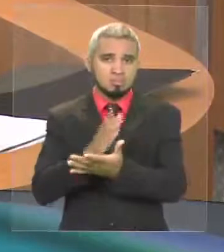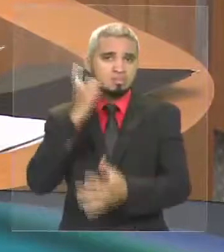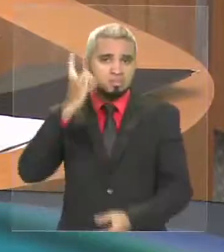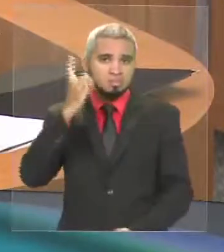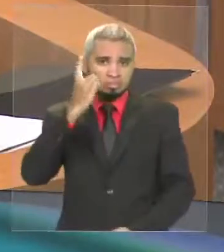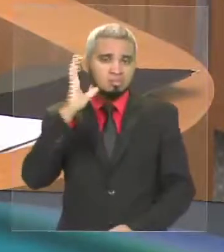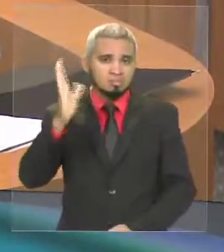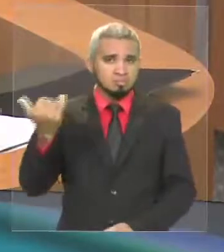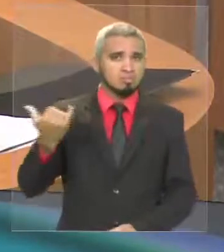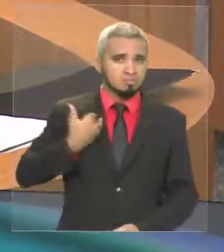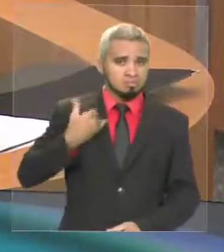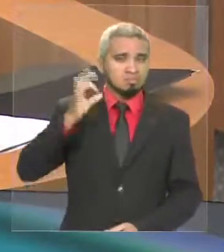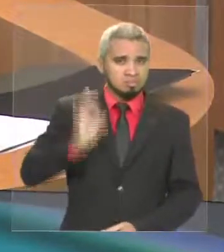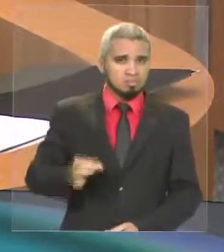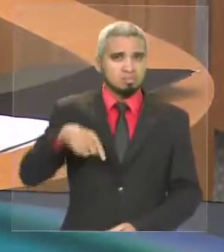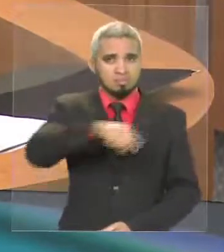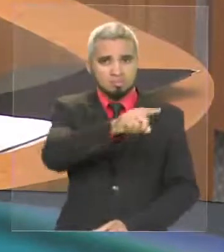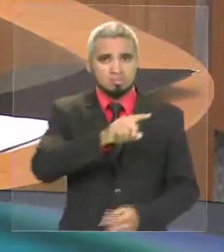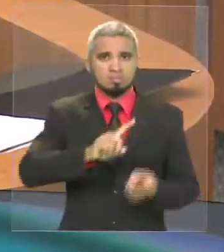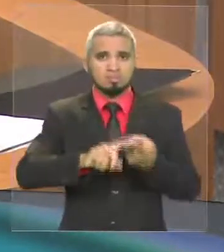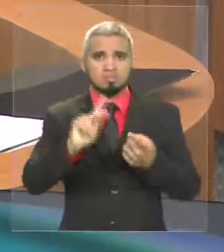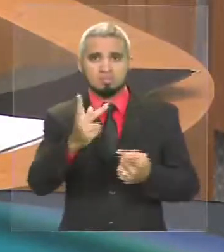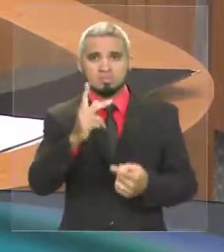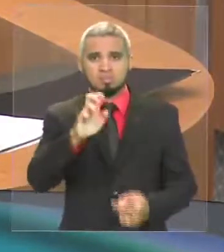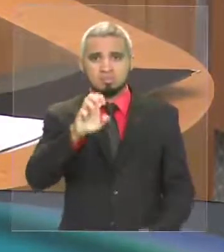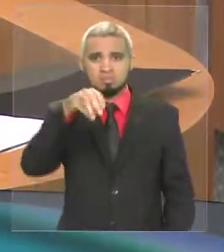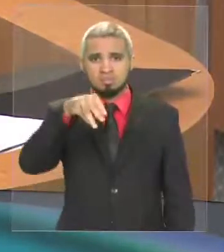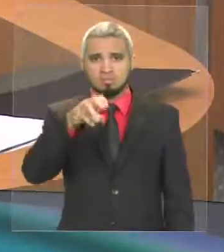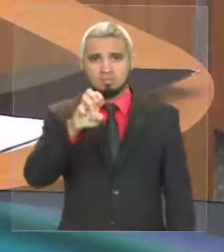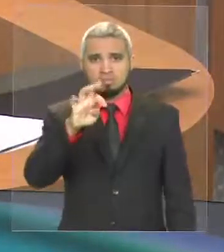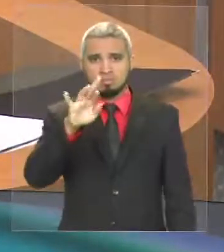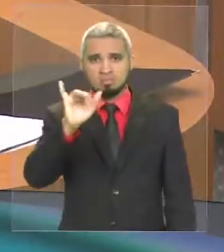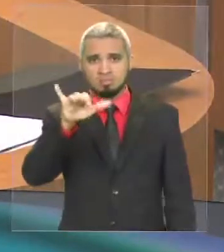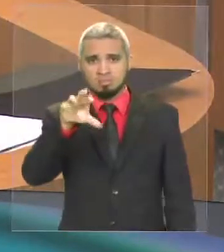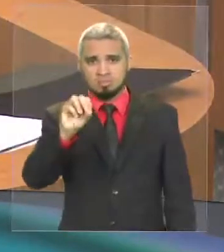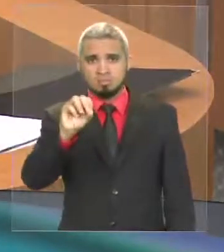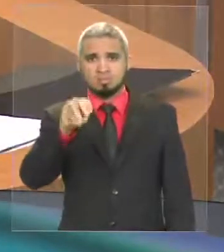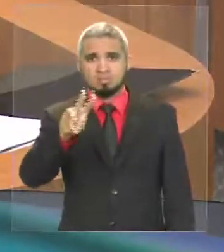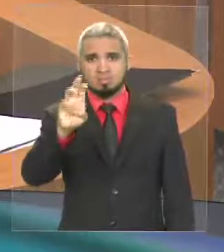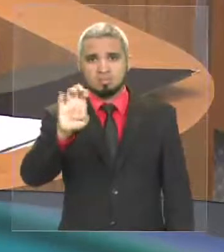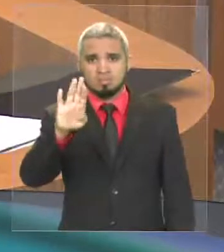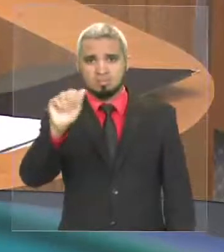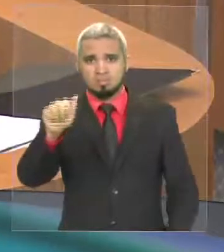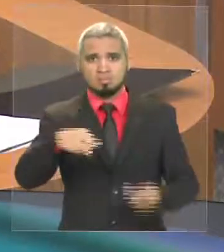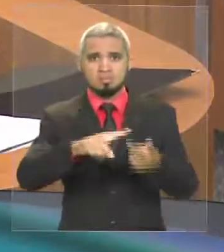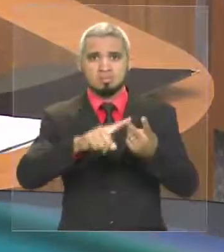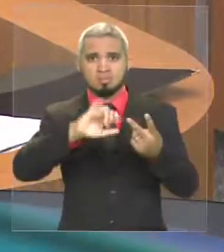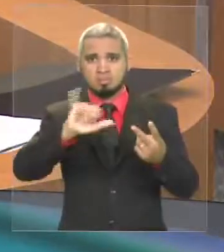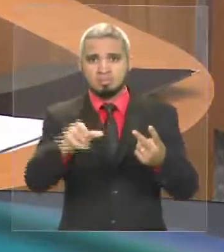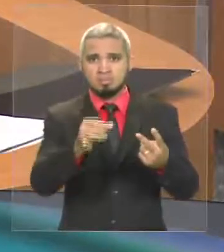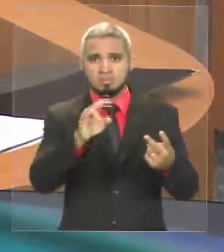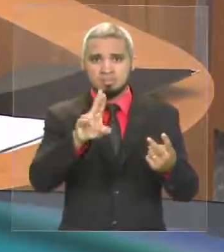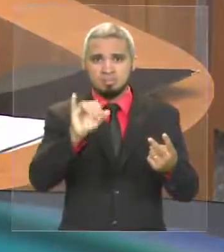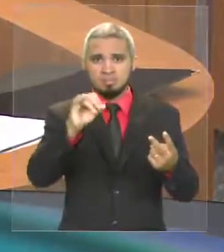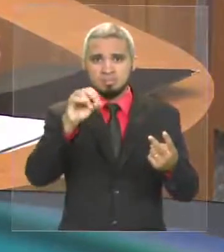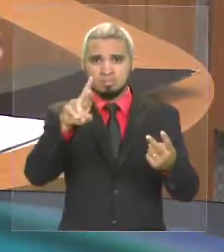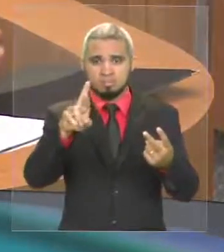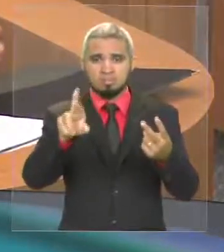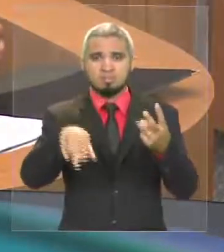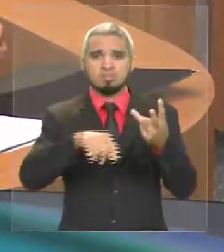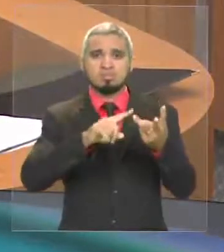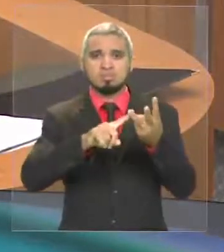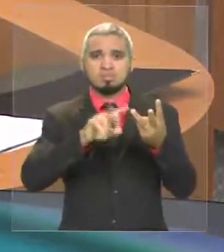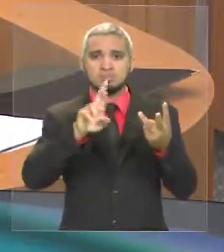como deputado Emetério Eba, deputado Júnior Verde, deputado Rigo Teles, deputado Eduardo